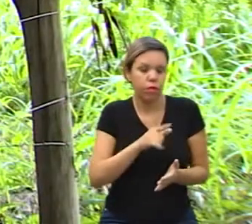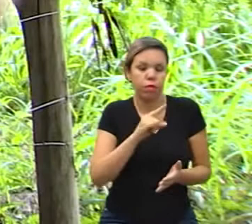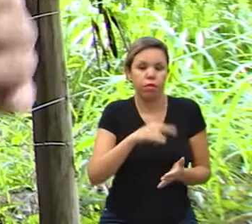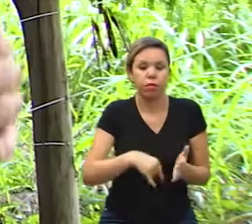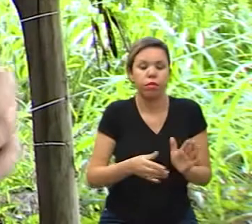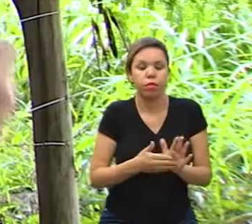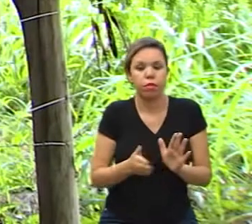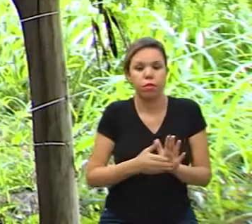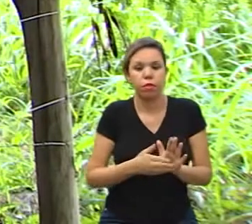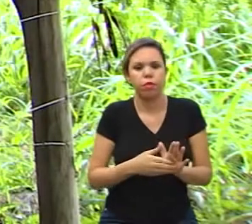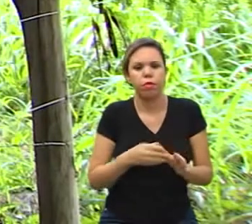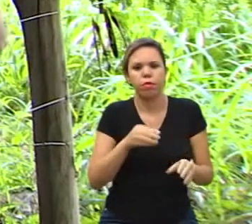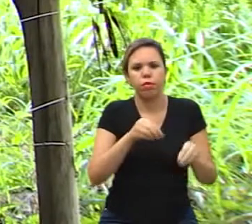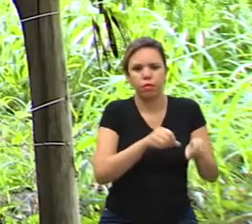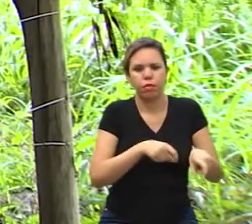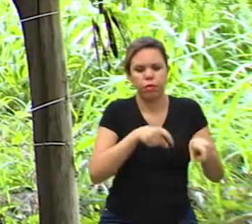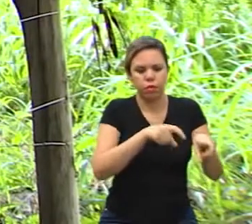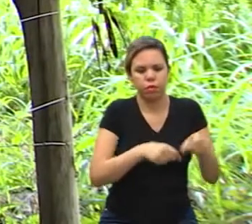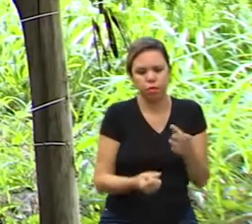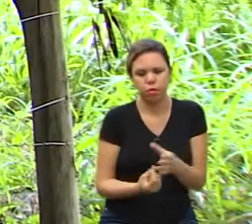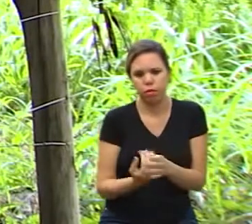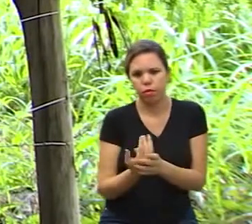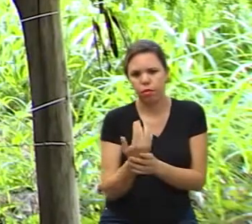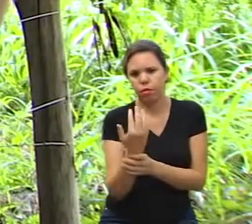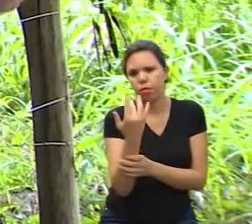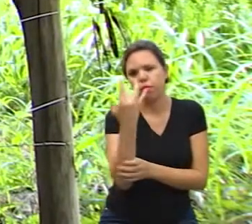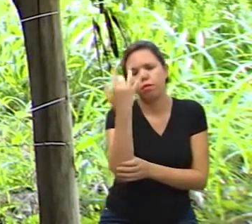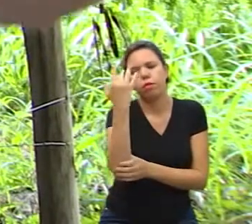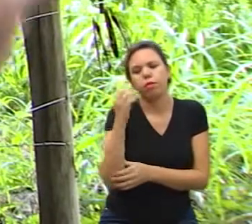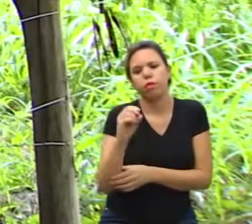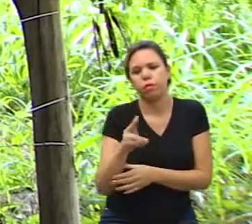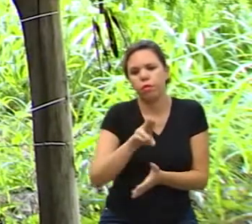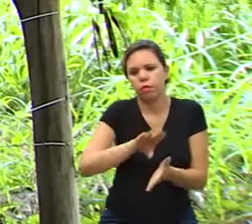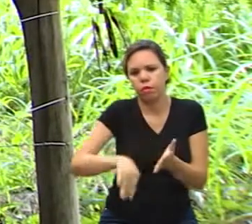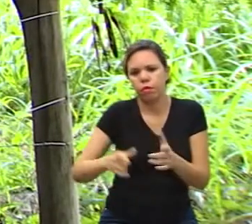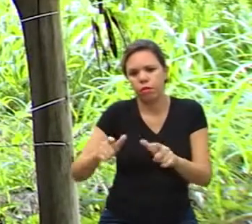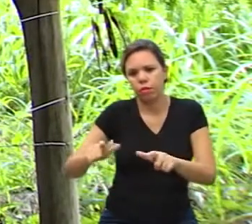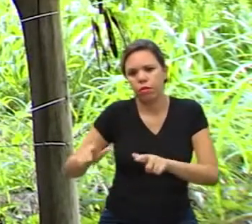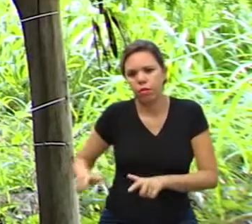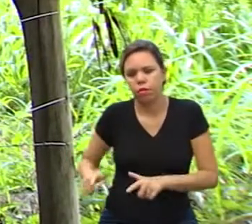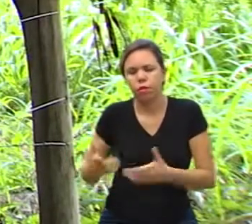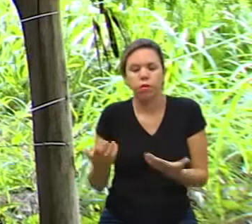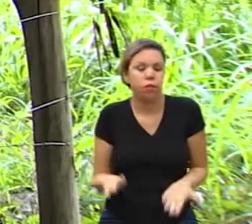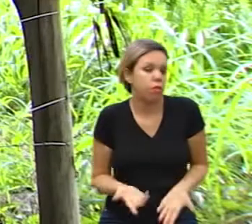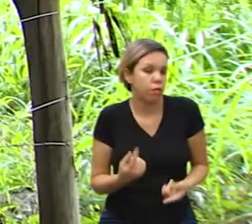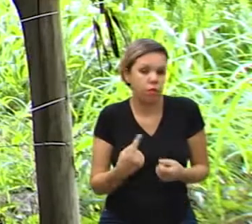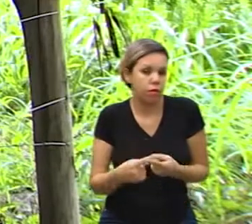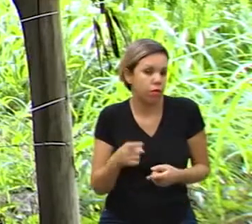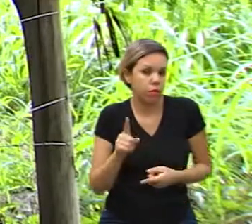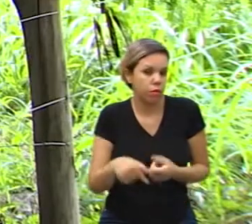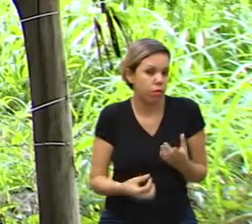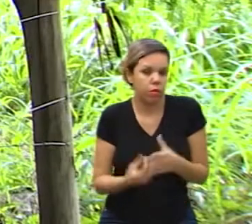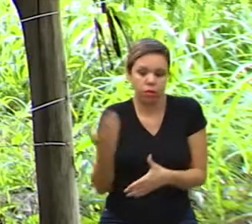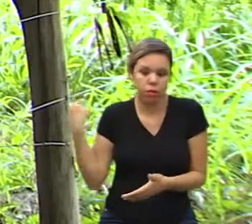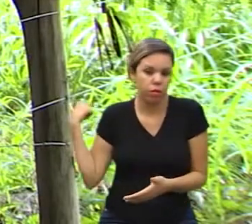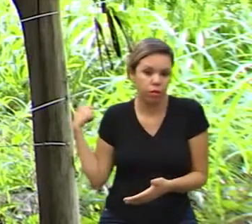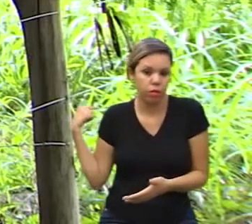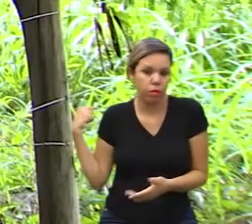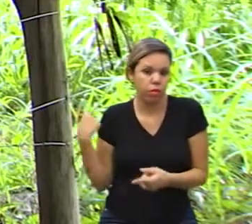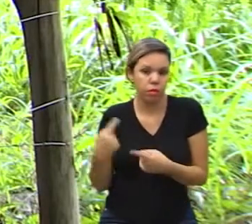receberam contrapartidas de plantio de mudas, enfim, retiradas de outros locais, porque se